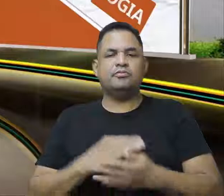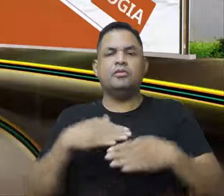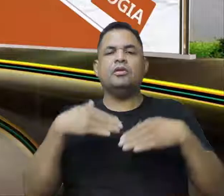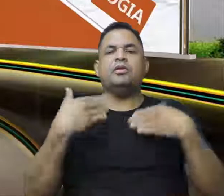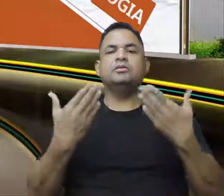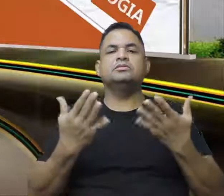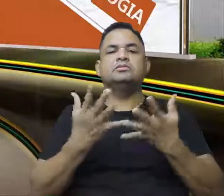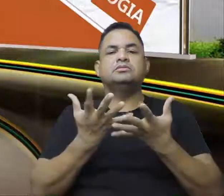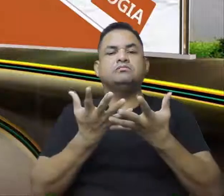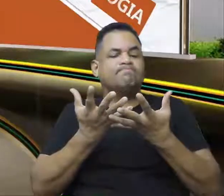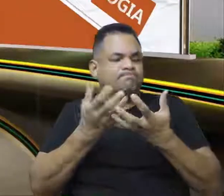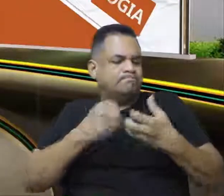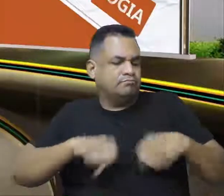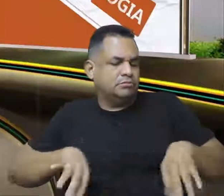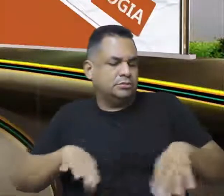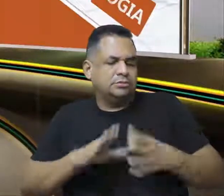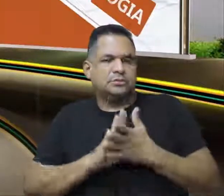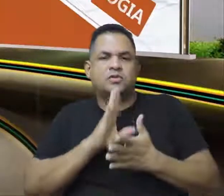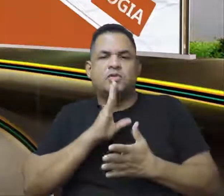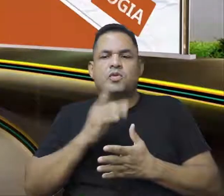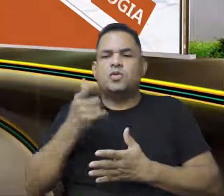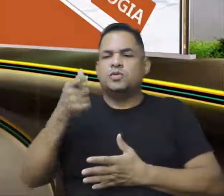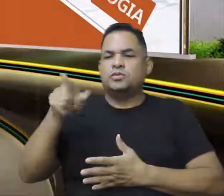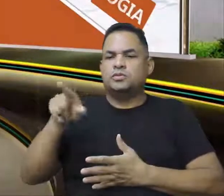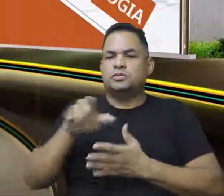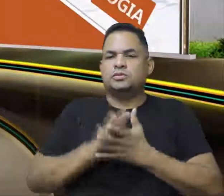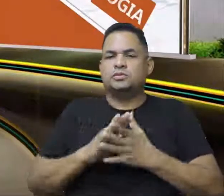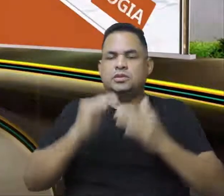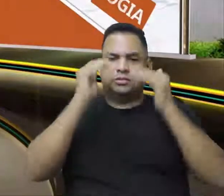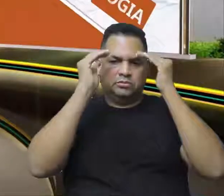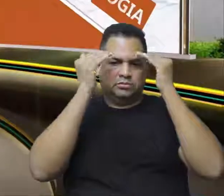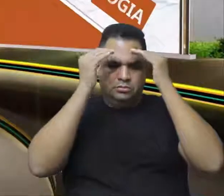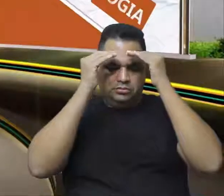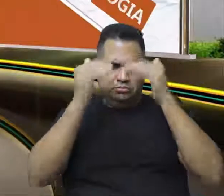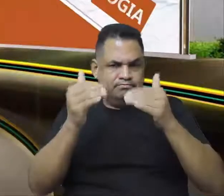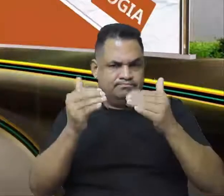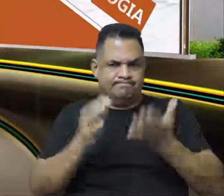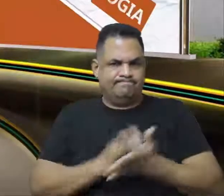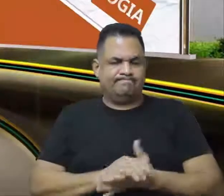não aceita e não reconhece a cultura do outro, não respeita isso,